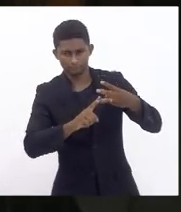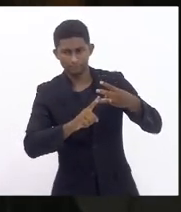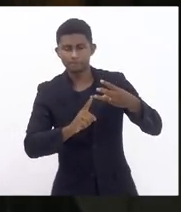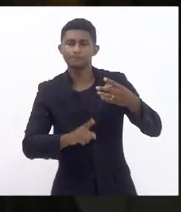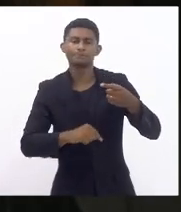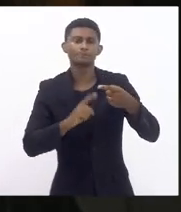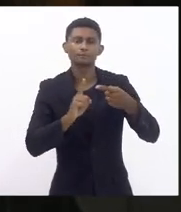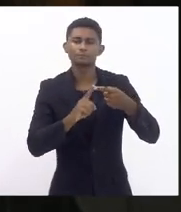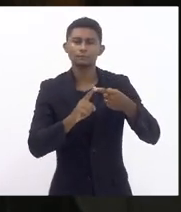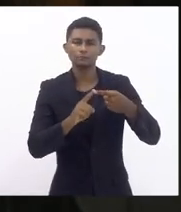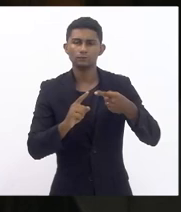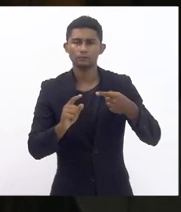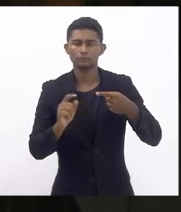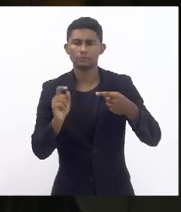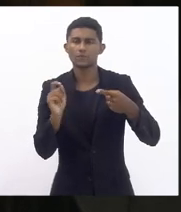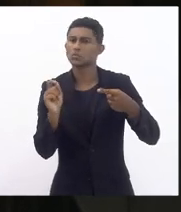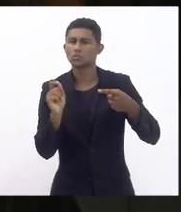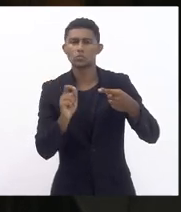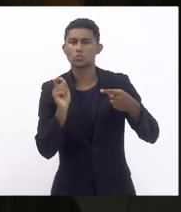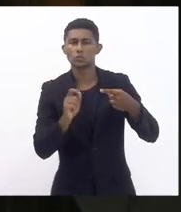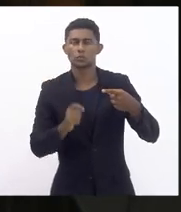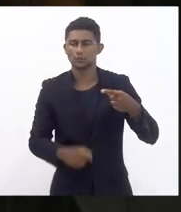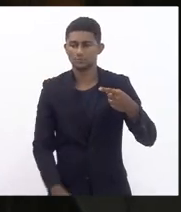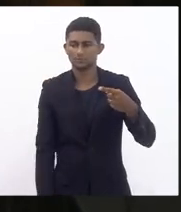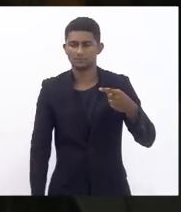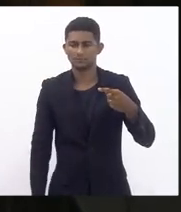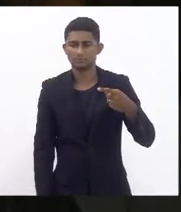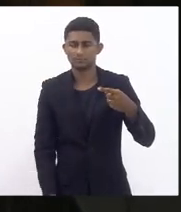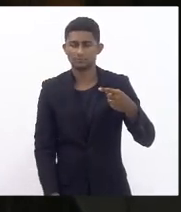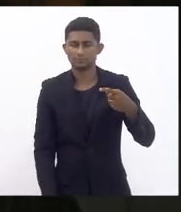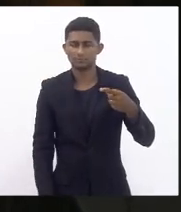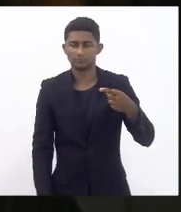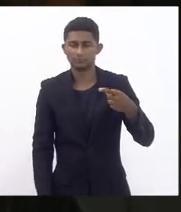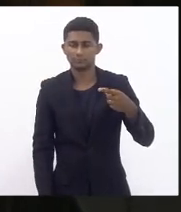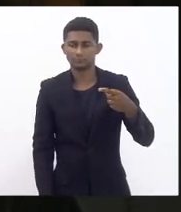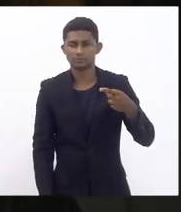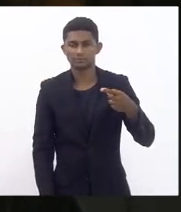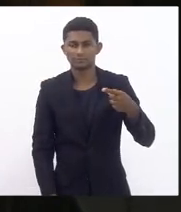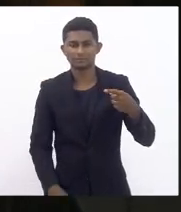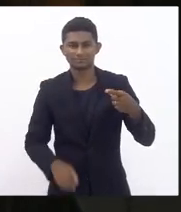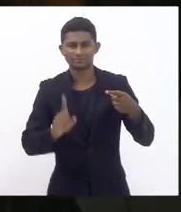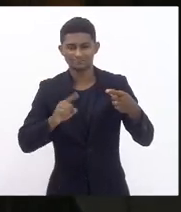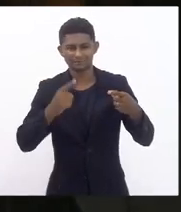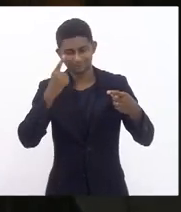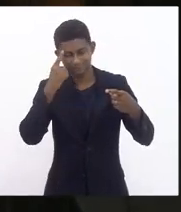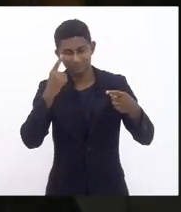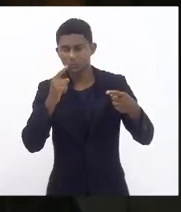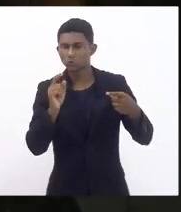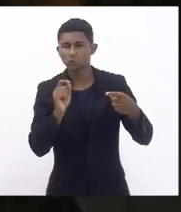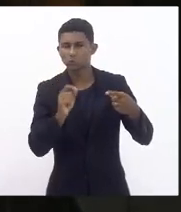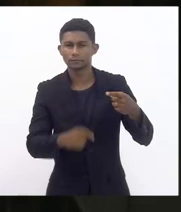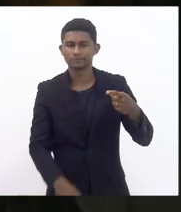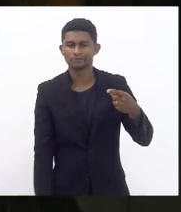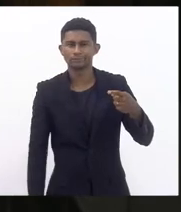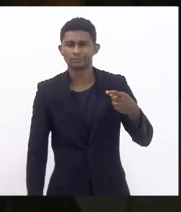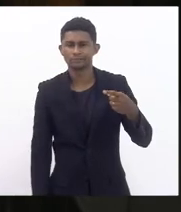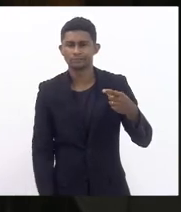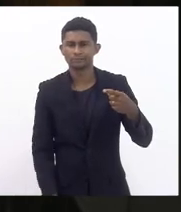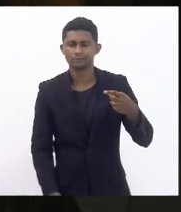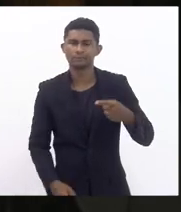primeiro deles diz respeito ainda e sempre